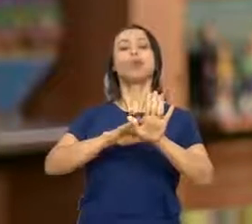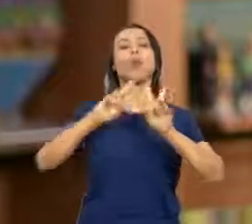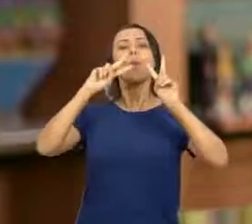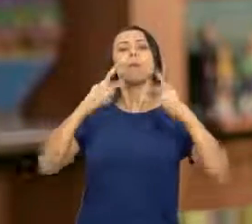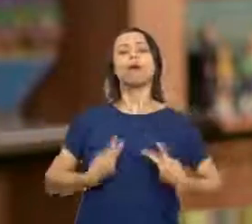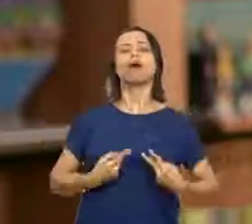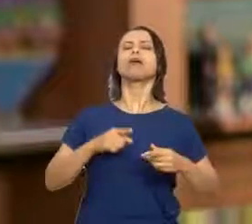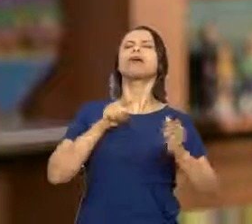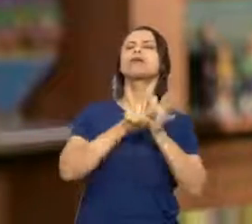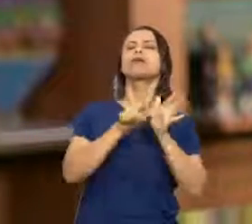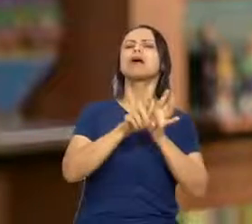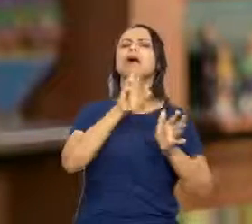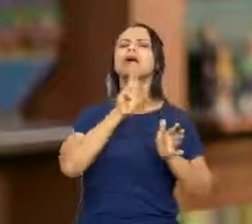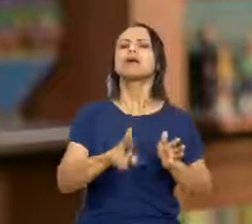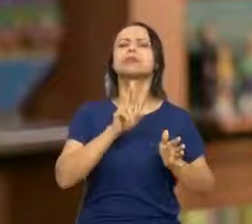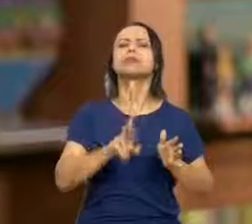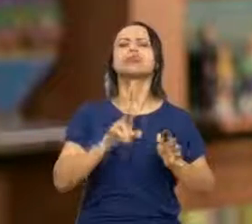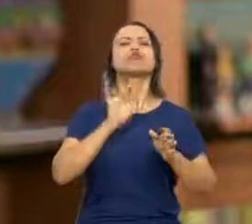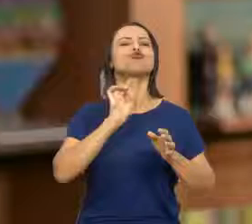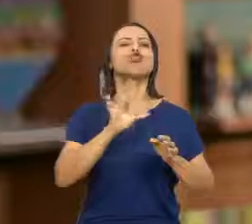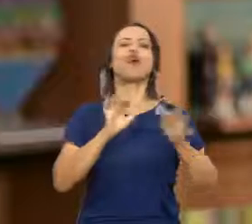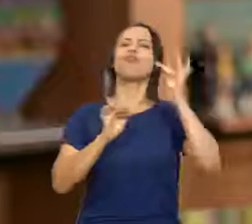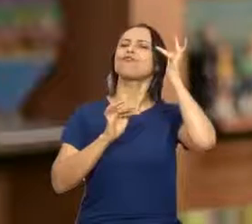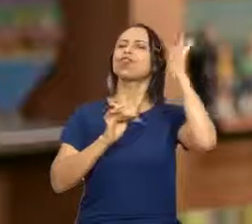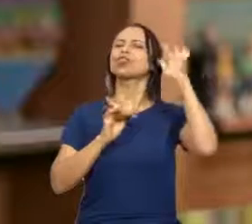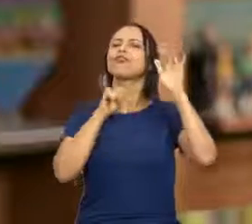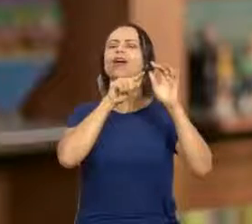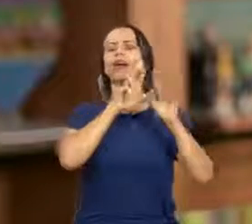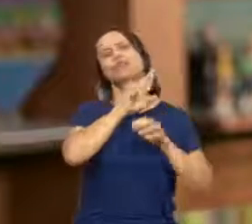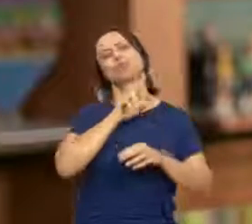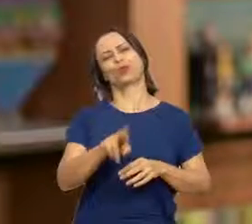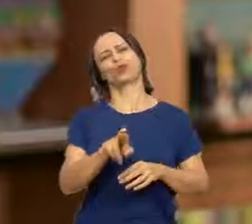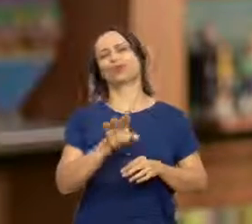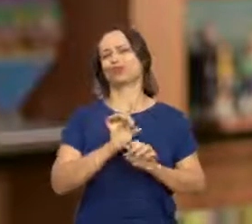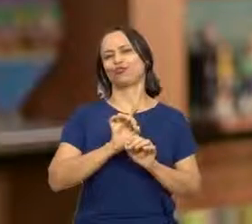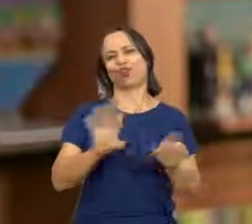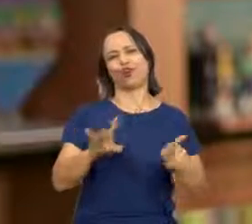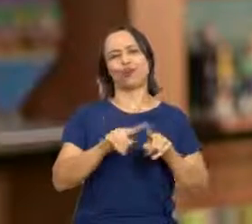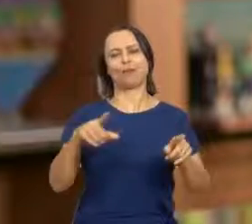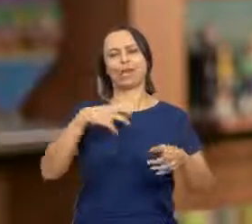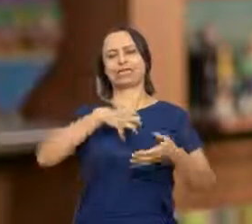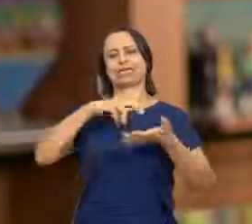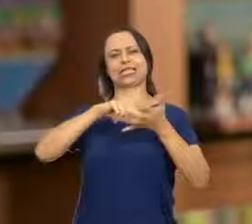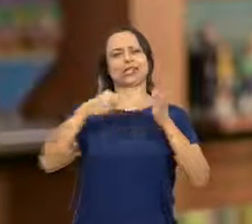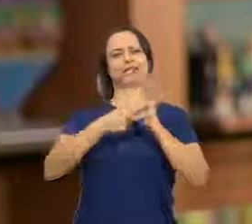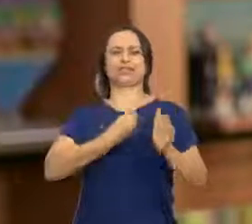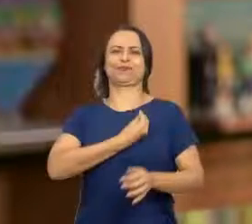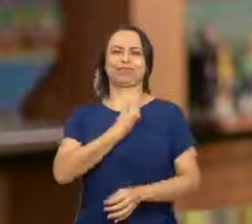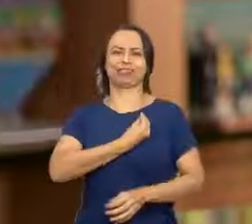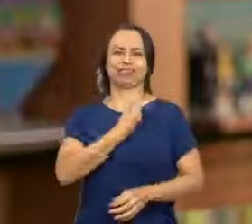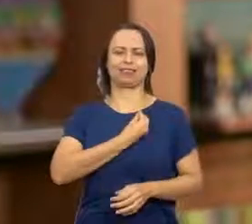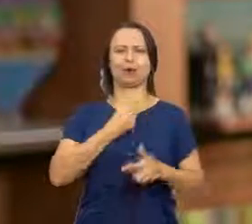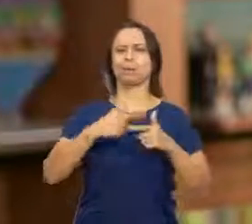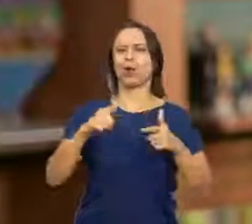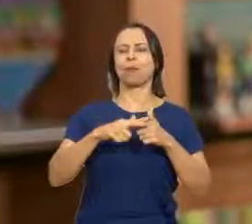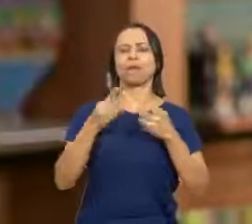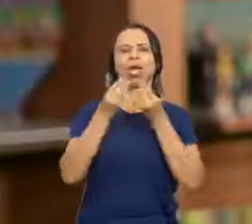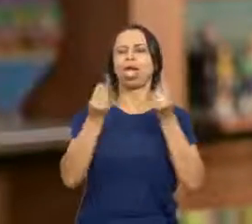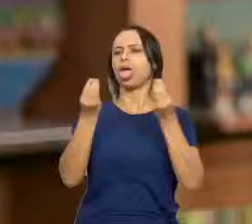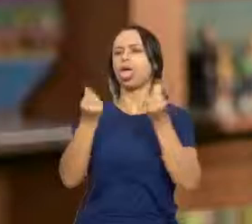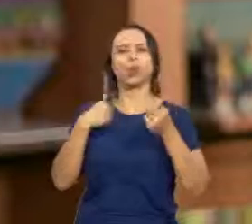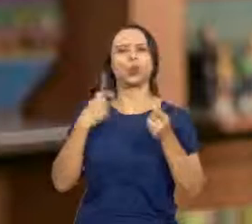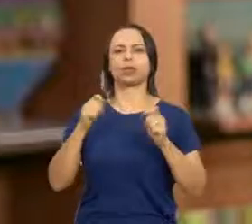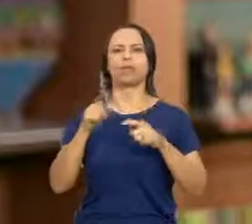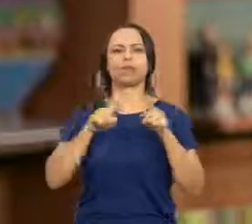outro lado, o pano de fundo humanístico dá resposta às questões que somente a filosofia responde, porque dizem